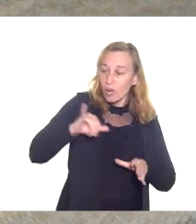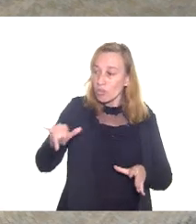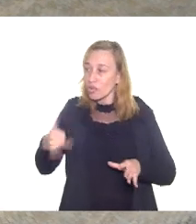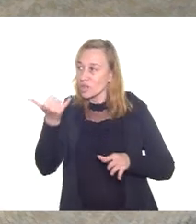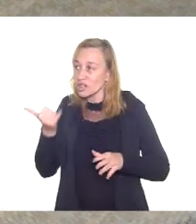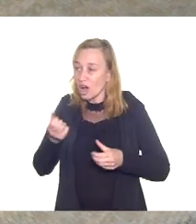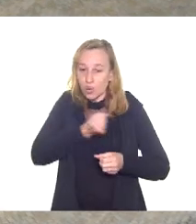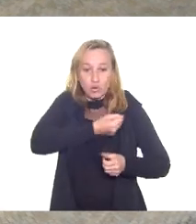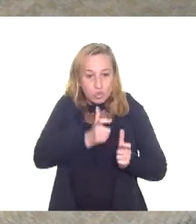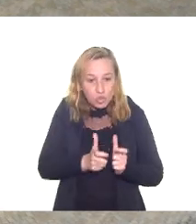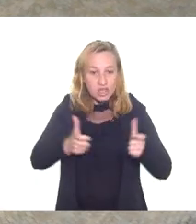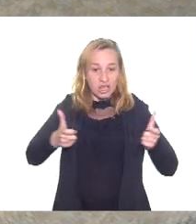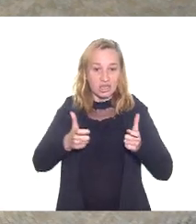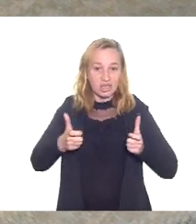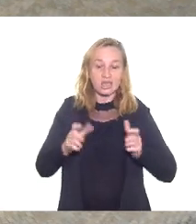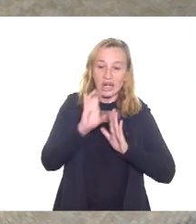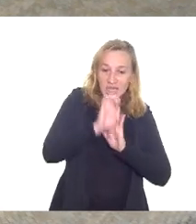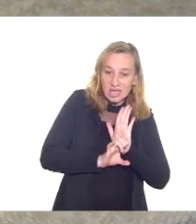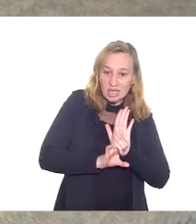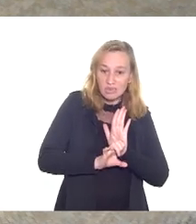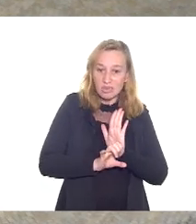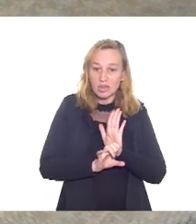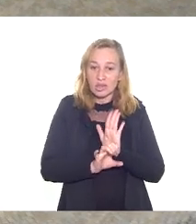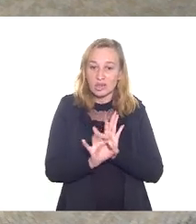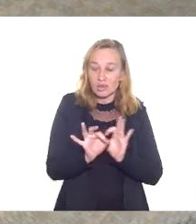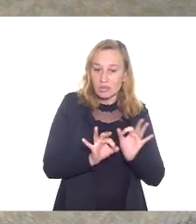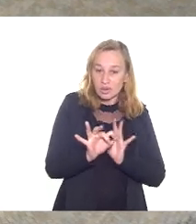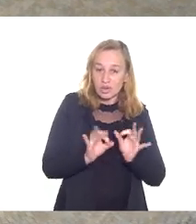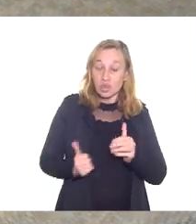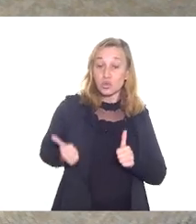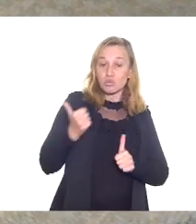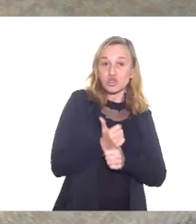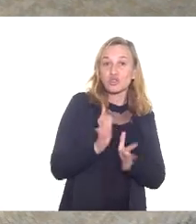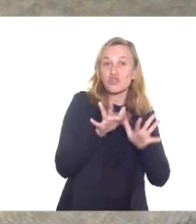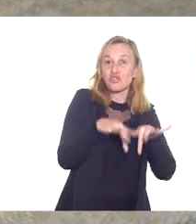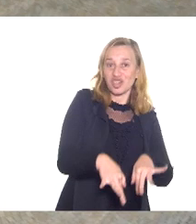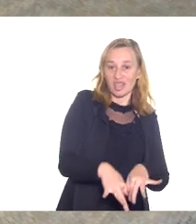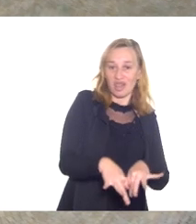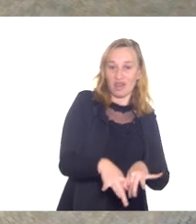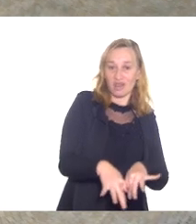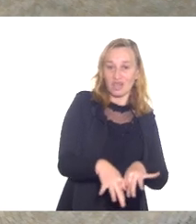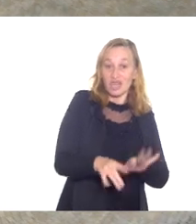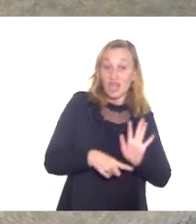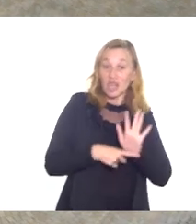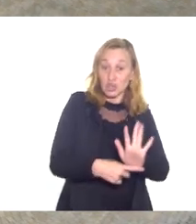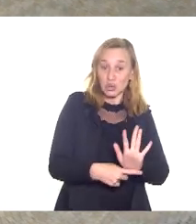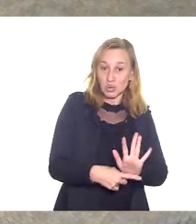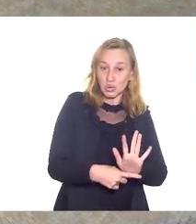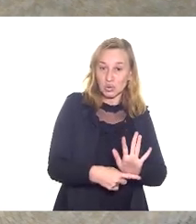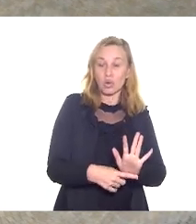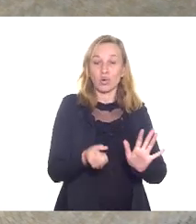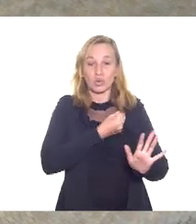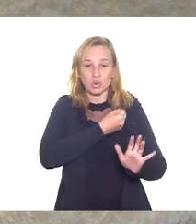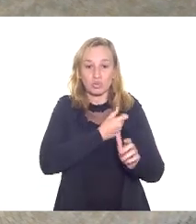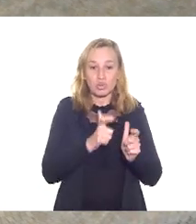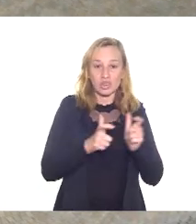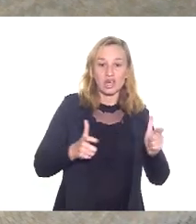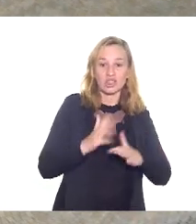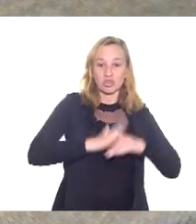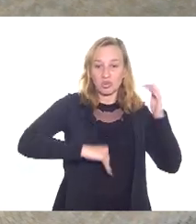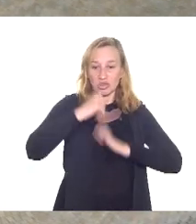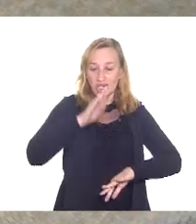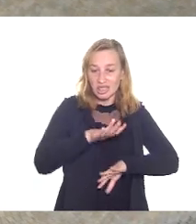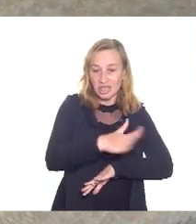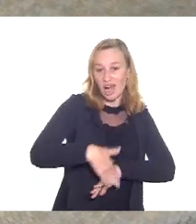o maior número das emendas, formatando o substitutivo final, que atendeu muito a categoria dos profissionais de